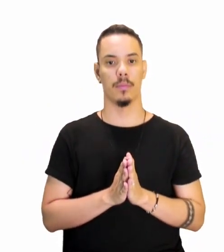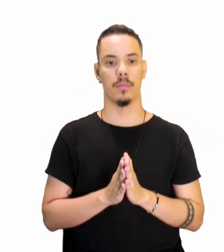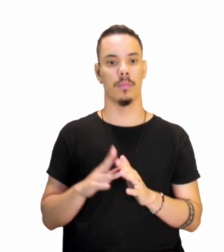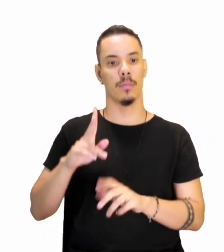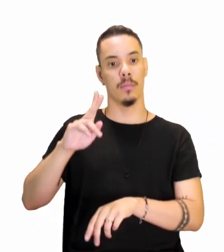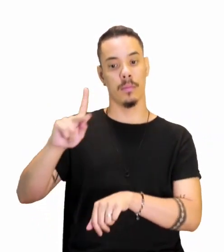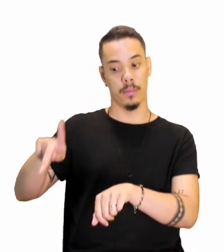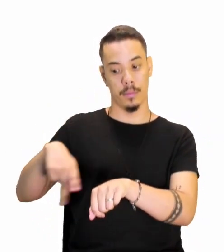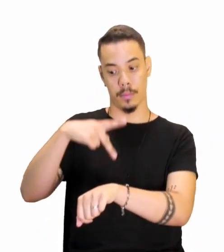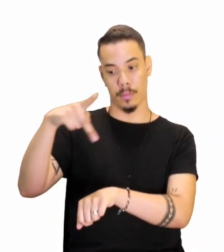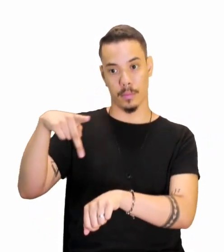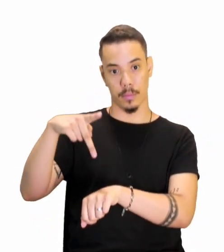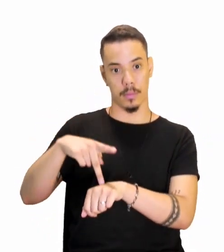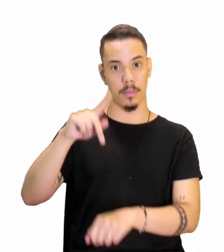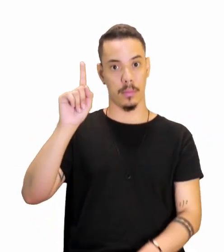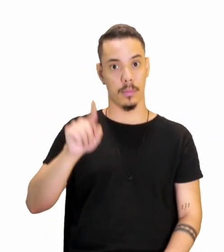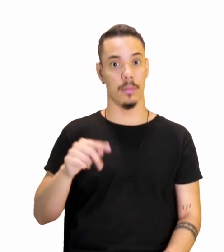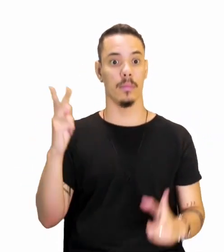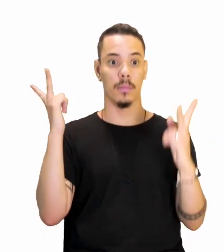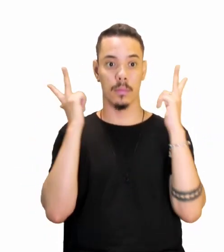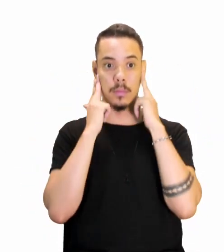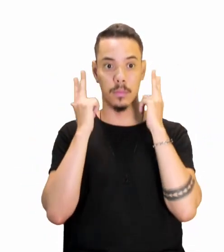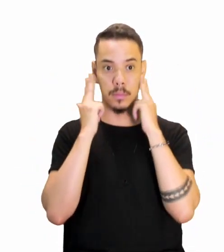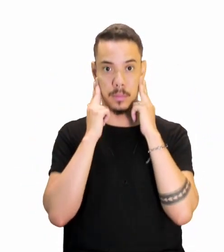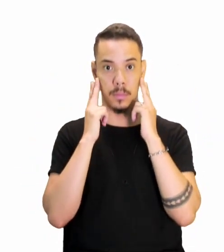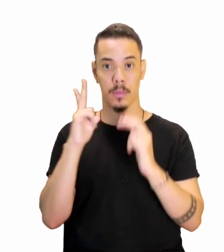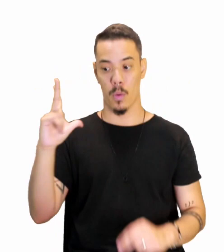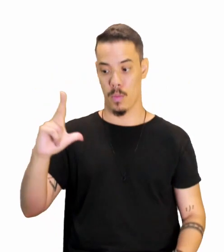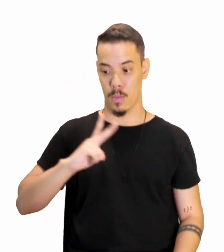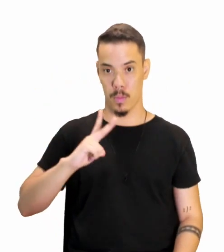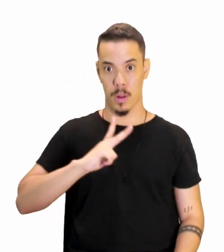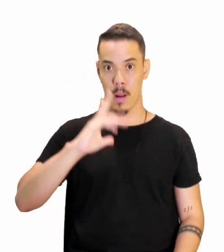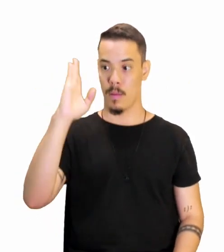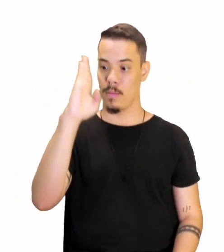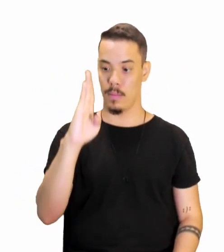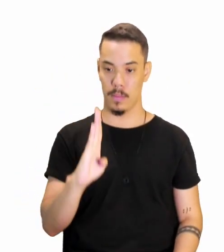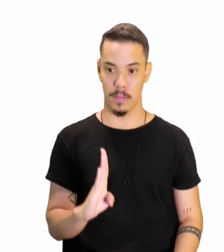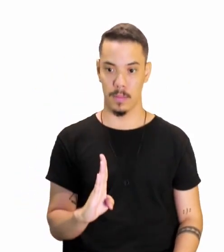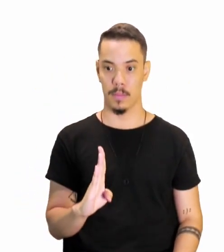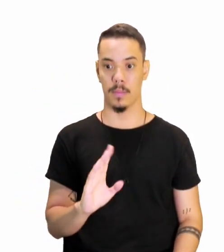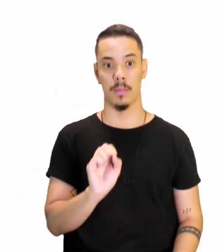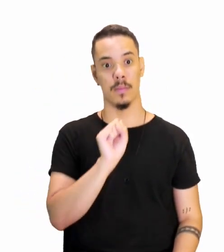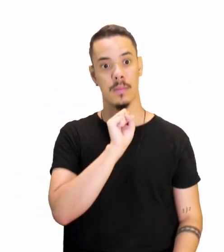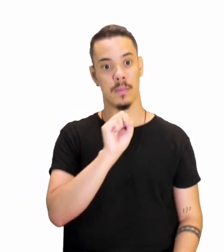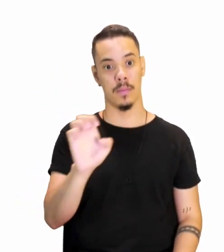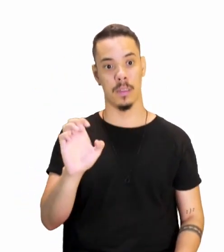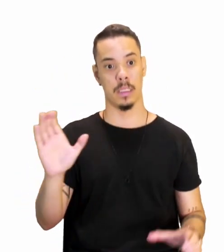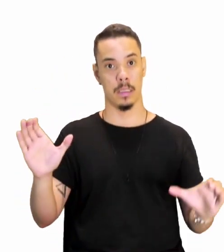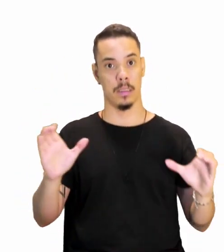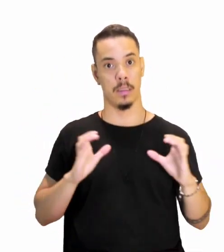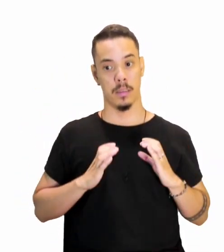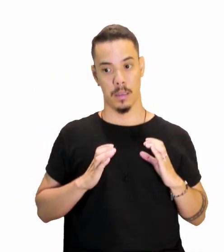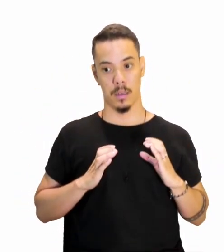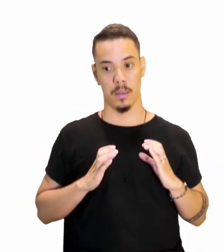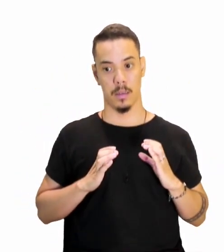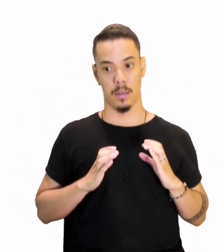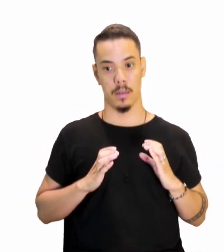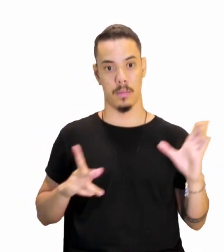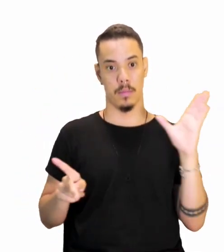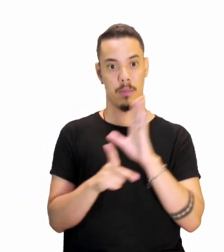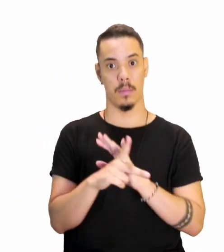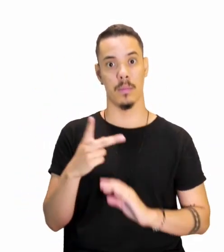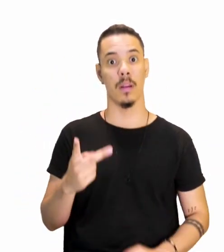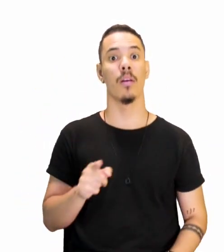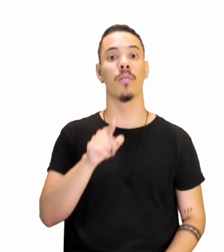é comum. O particular é o quê? Brasil. Se tivesse aqui cidade, cidade o quê?